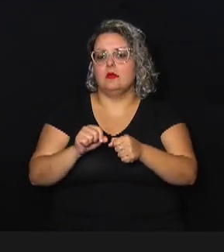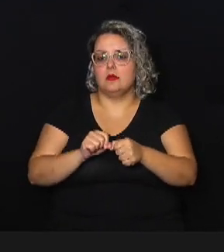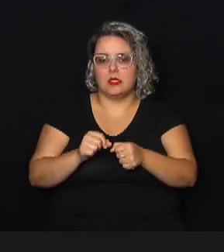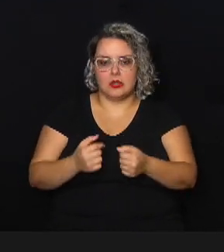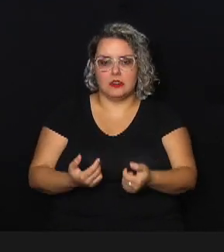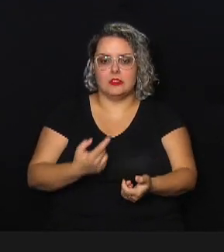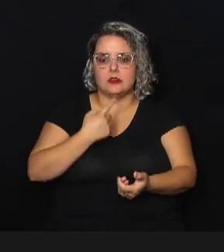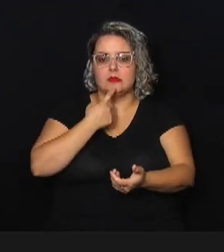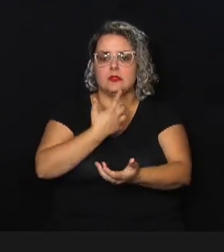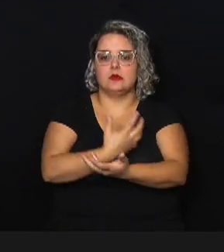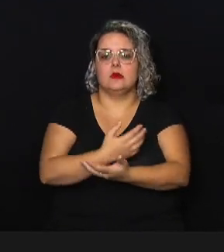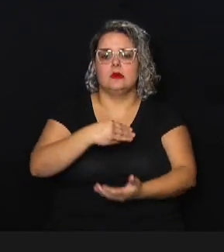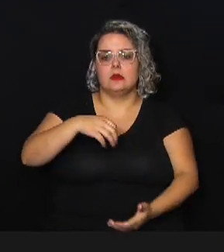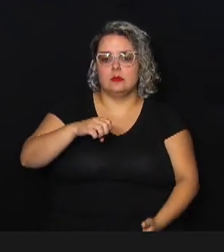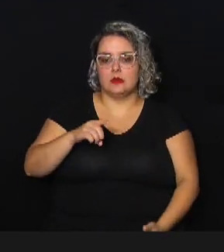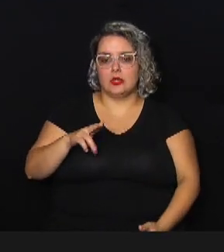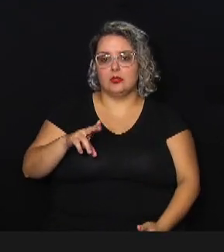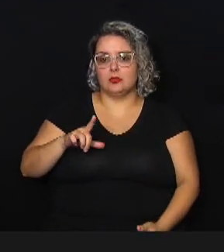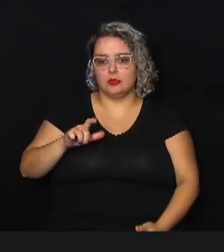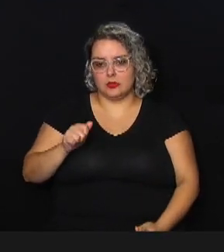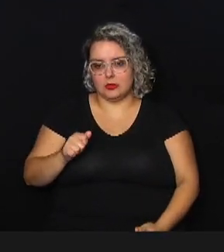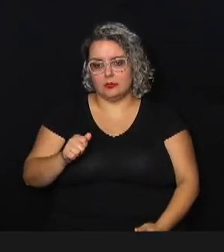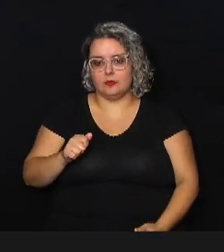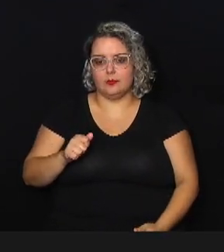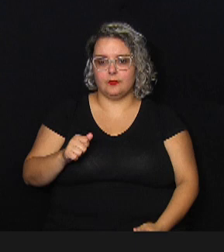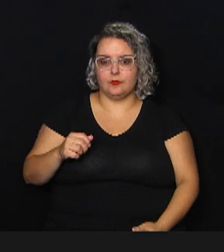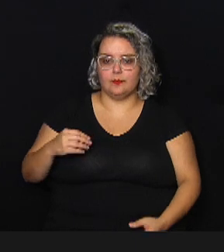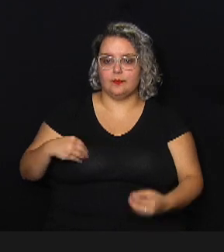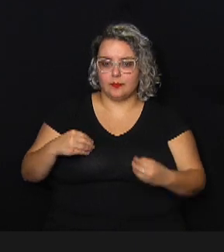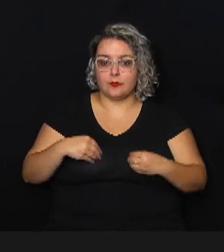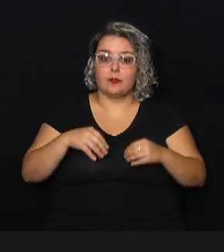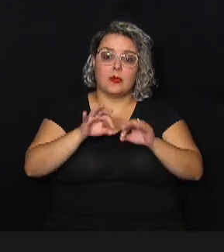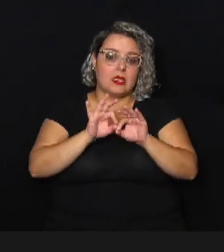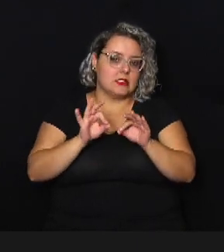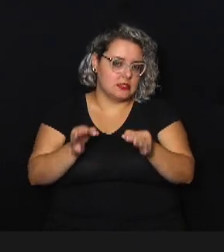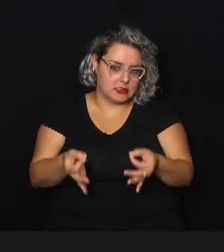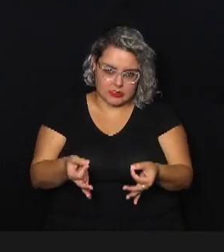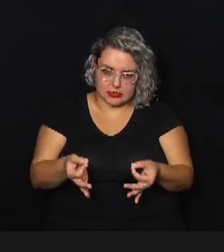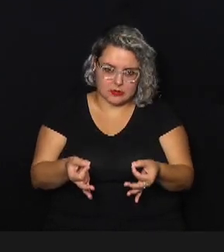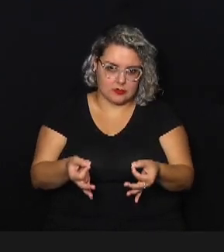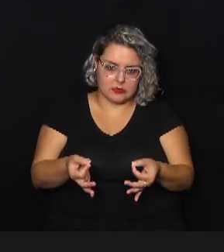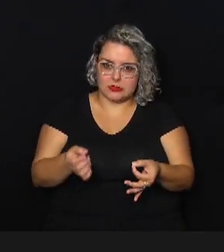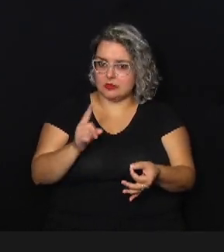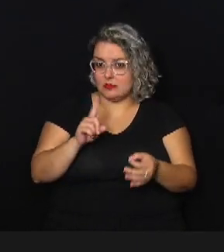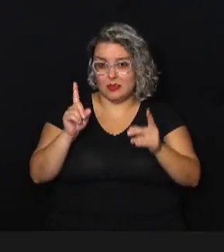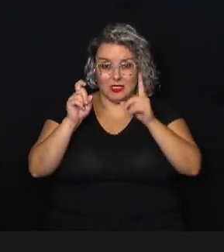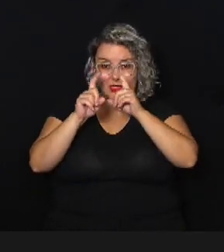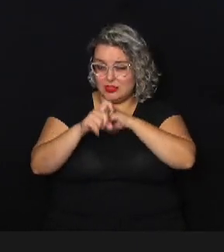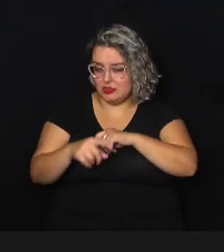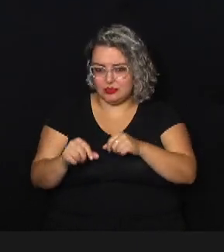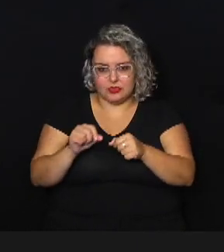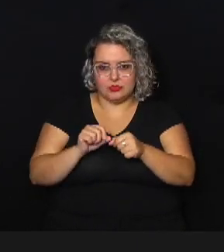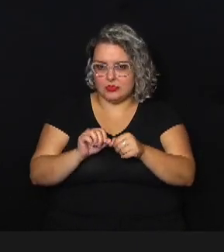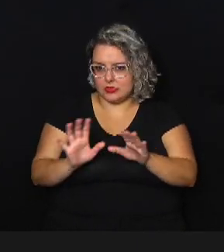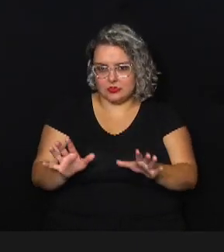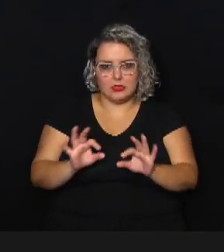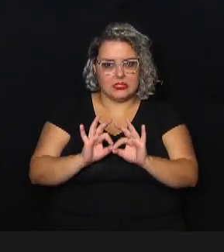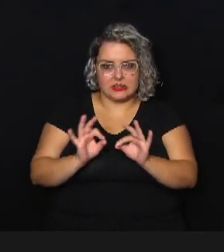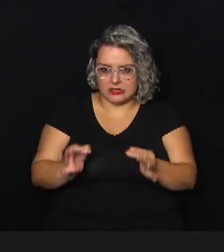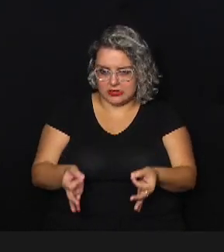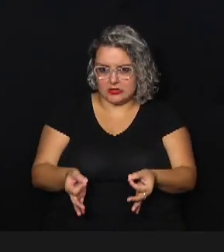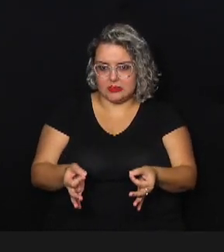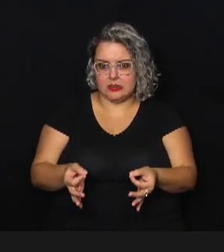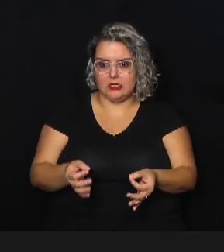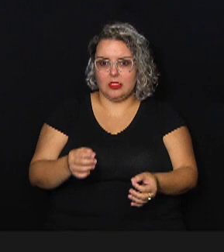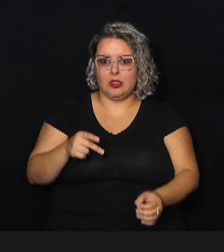de uma punção, que é um exame relativamente simples, não é um exame complicado de se fazer, tá? Você